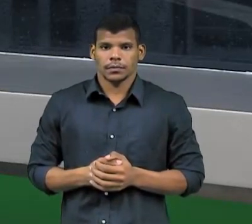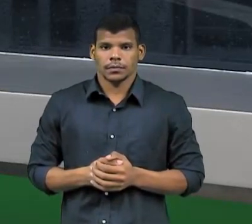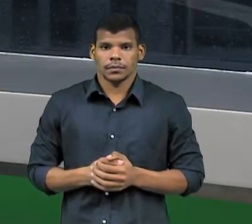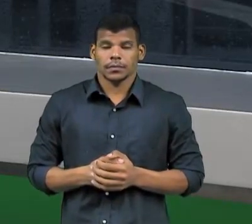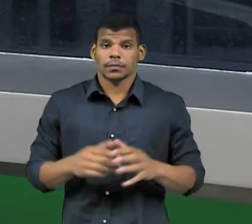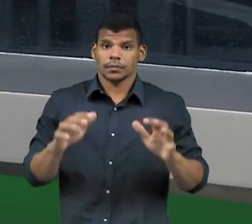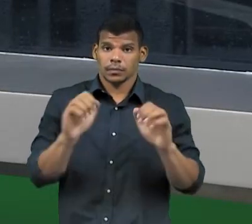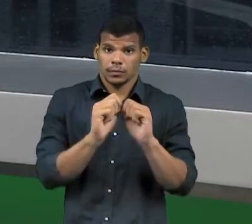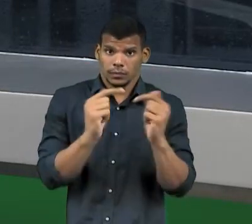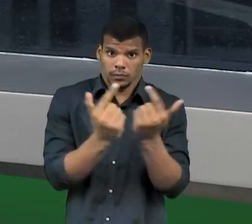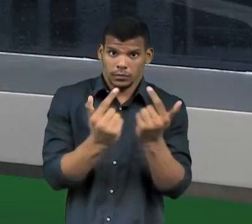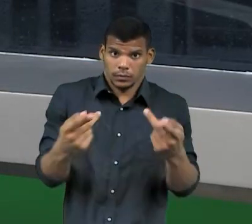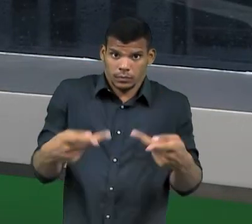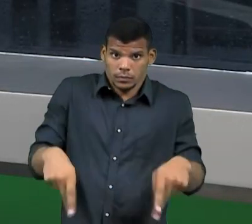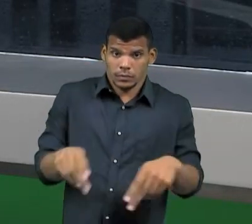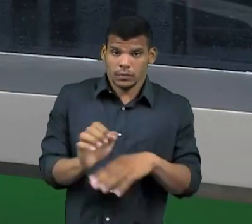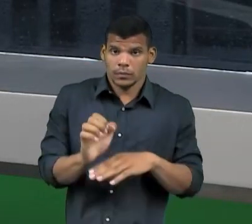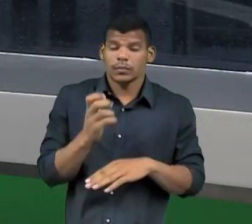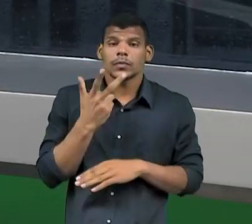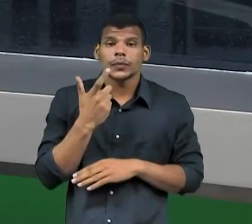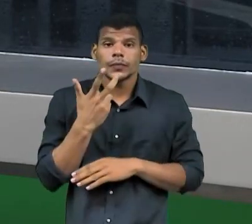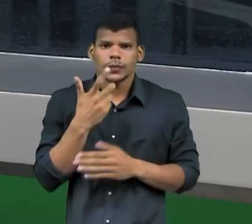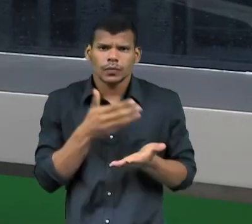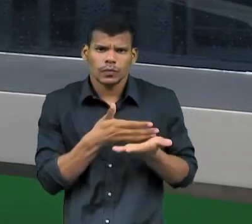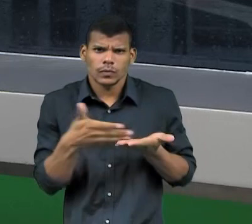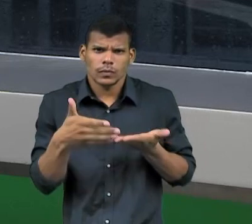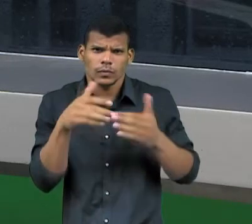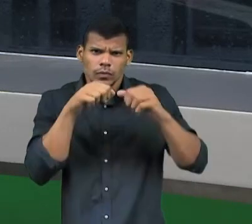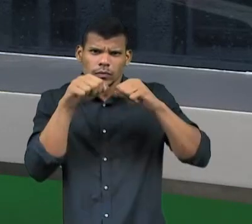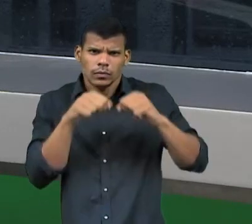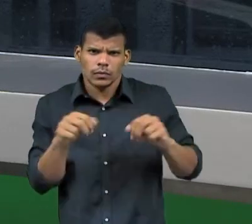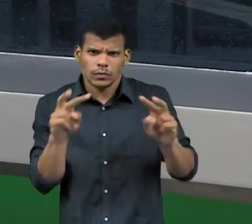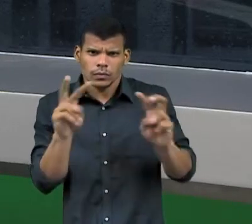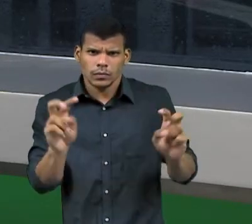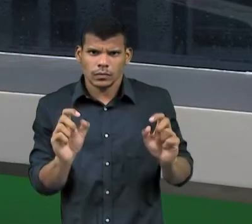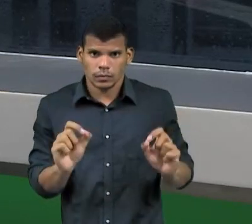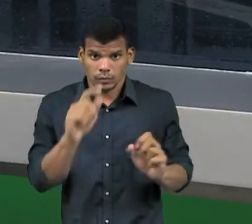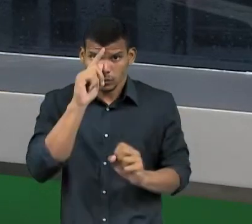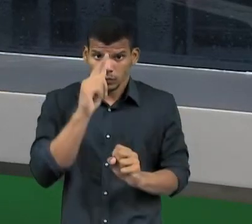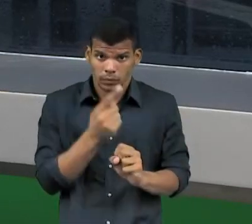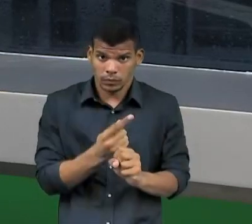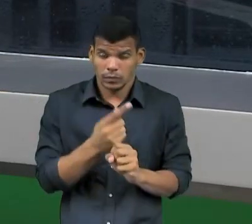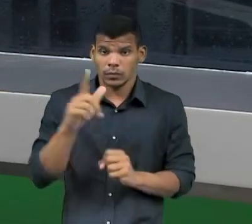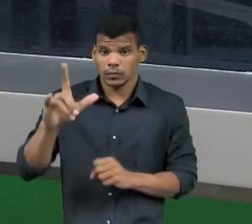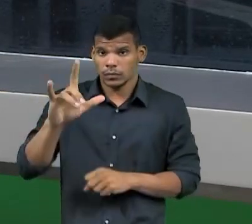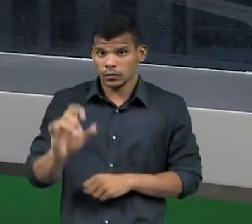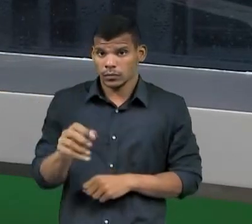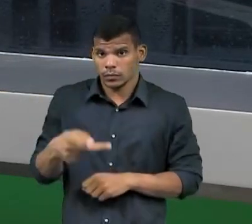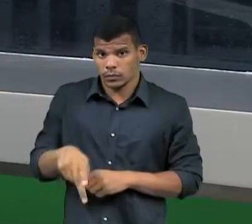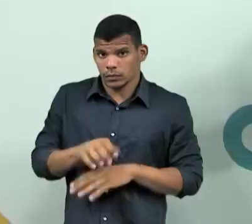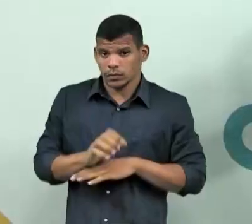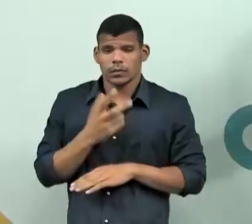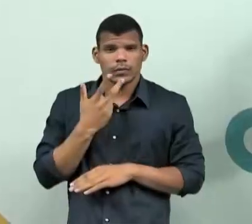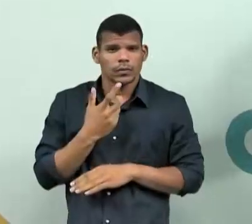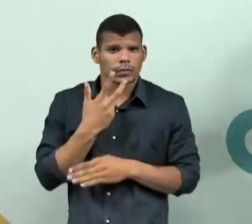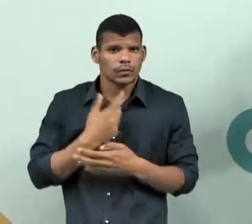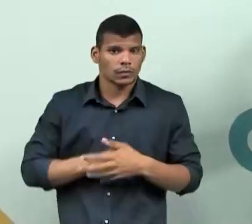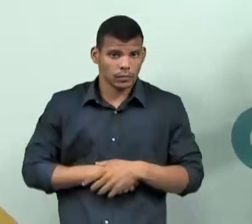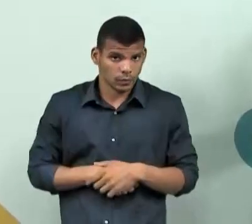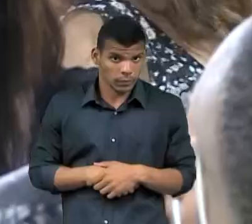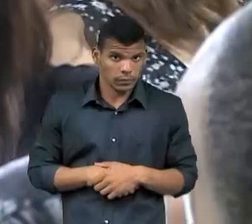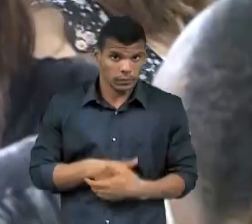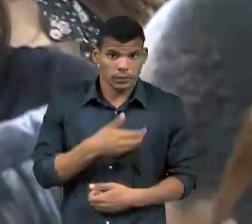Assembleia Legislativa dá início ao ciclo de debates sobre a gestão dos resíduos sólidos no Ceará. Governo do